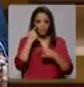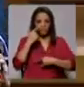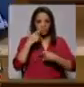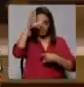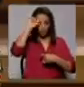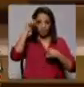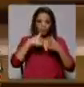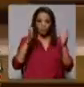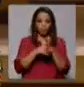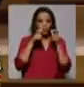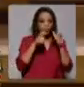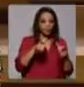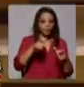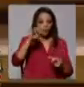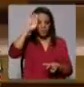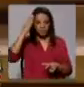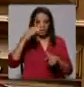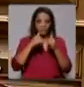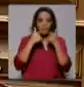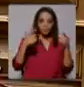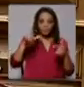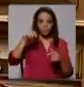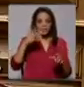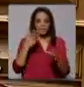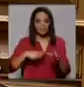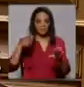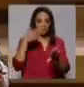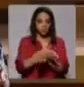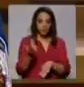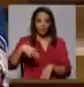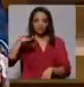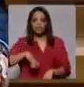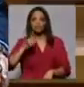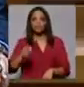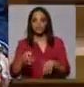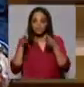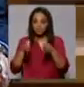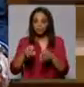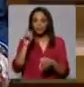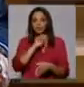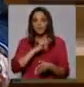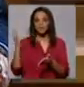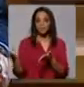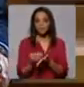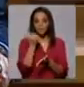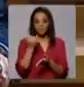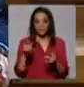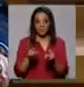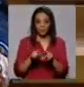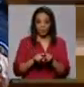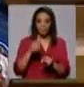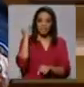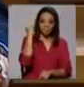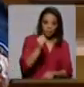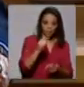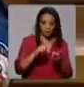tudo quer saber e que, sobretudo, quer incidir. O que nós queremos criminalizar é a obtenção ilícita,